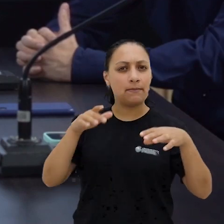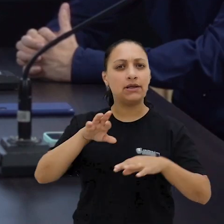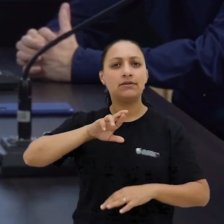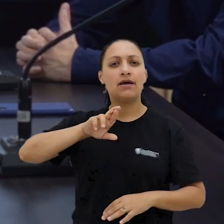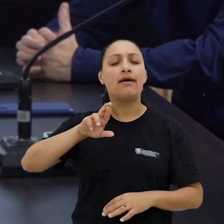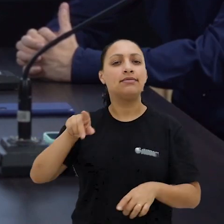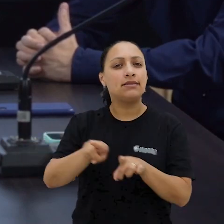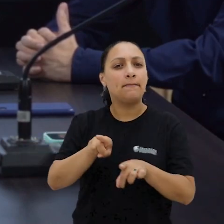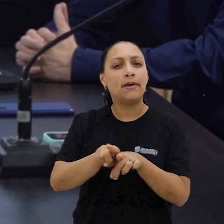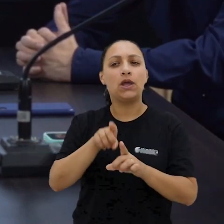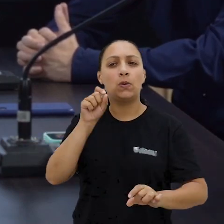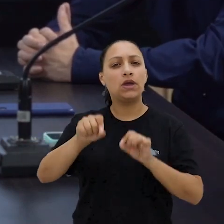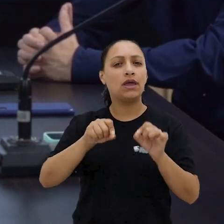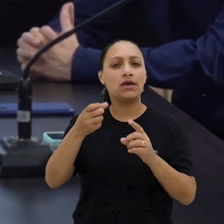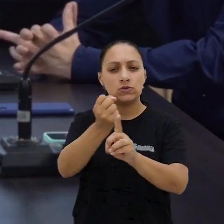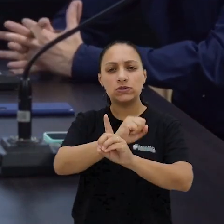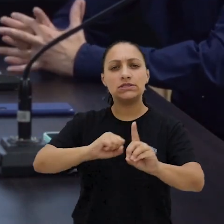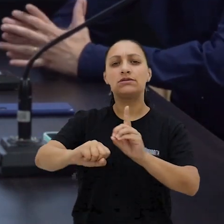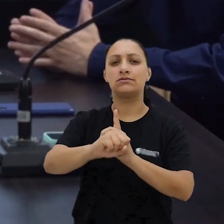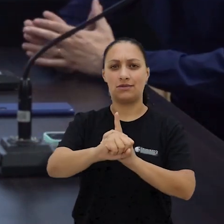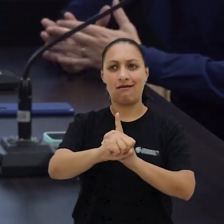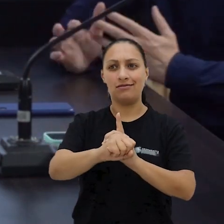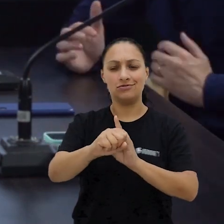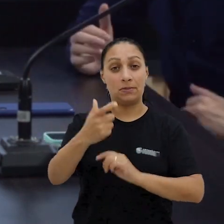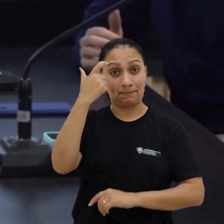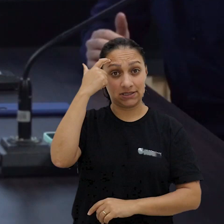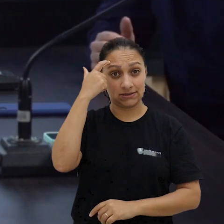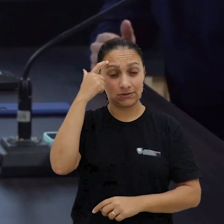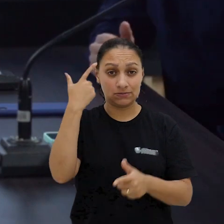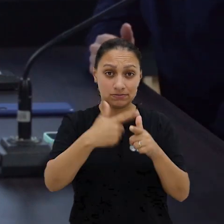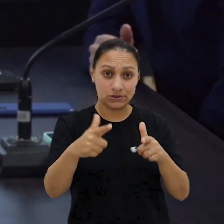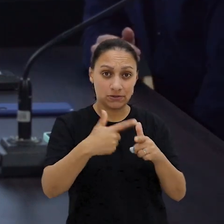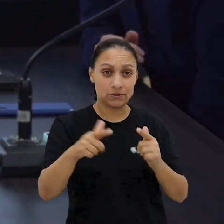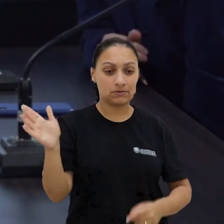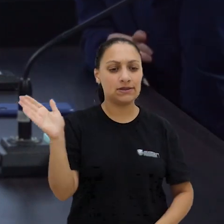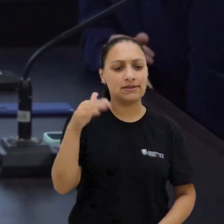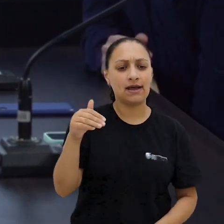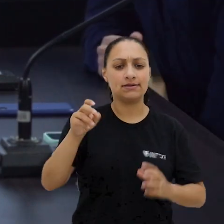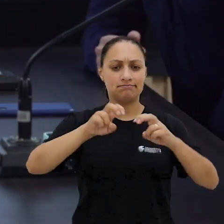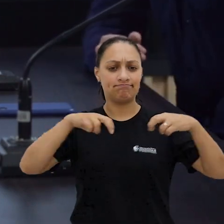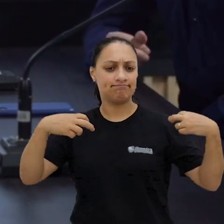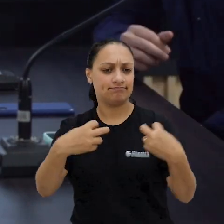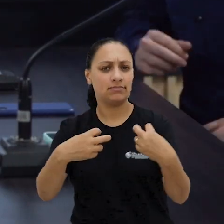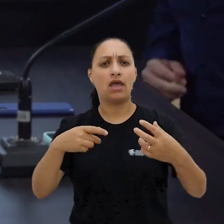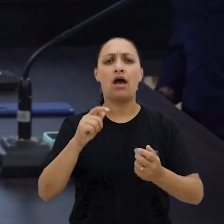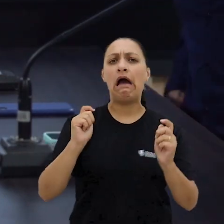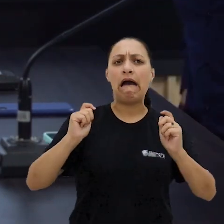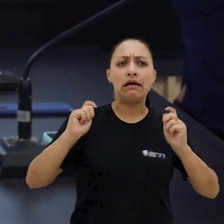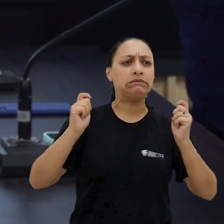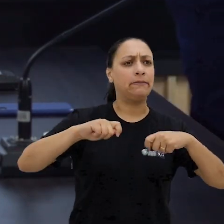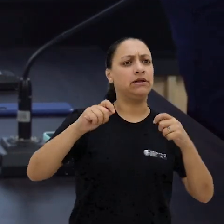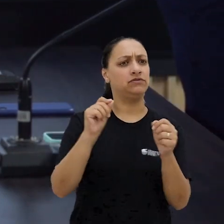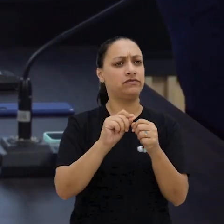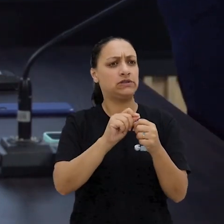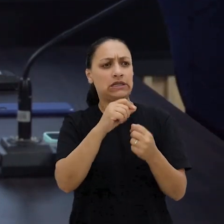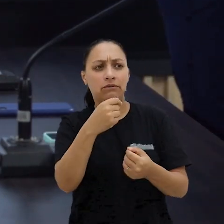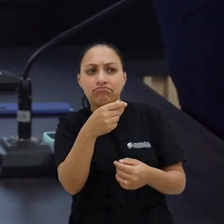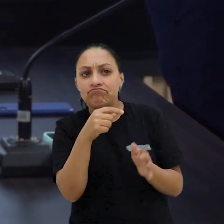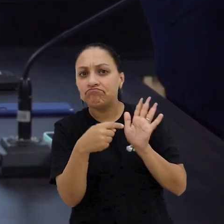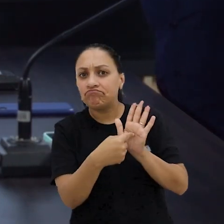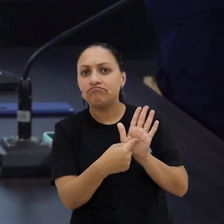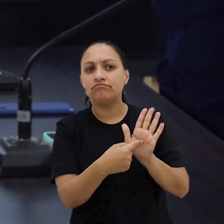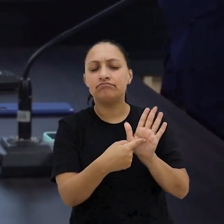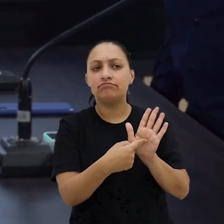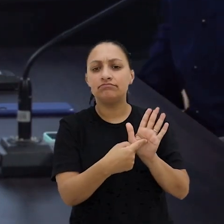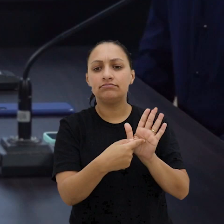também de sociedade, né? Então, pensando assim, os problemas que a gente daqui a pouco traz aqui para a roda e fala assim, a gente podia fazer tal coisa. Não, já